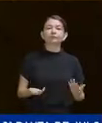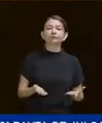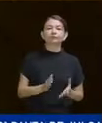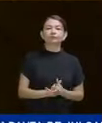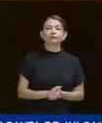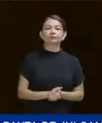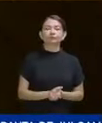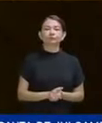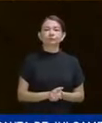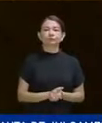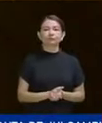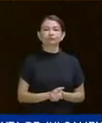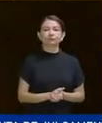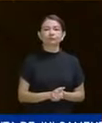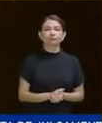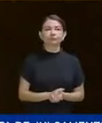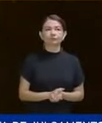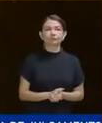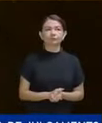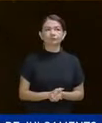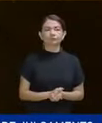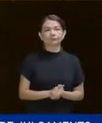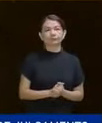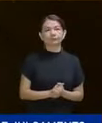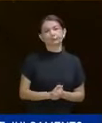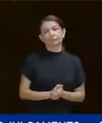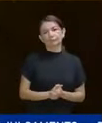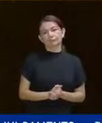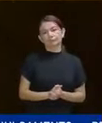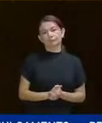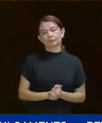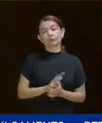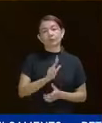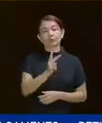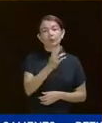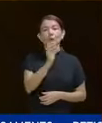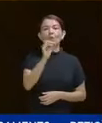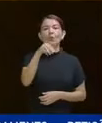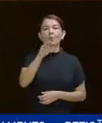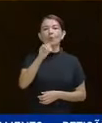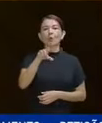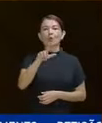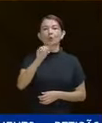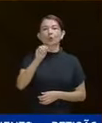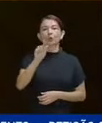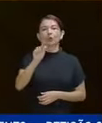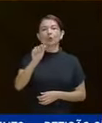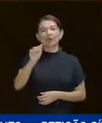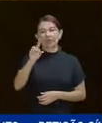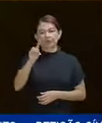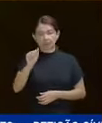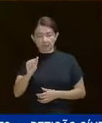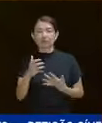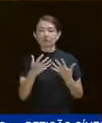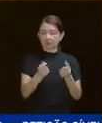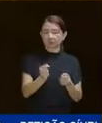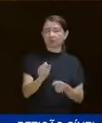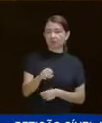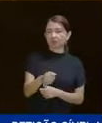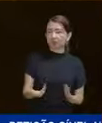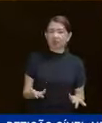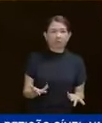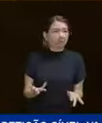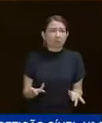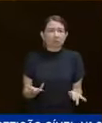homologada, tá, pelo tribunal no agravo, Tá? Então, ela estava realmente fora, ela